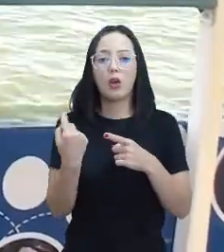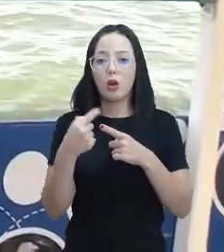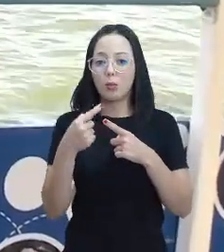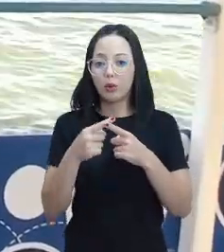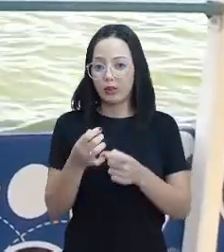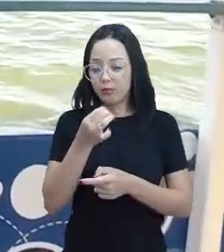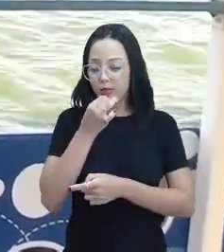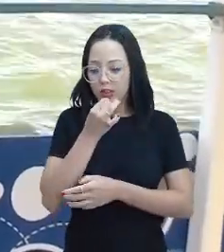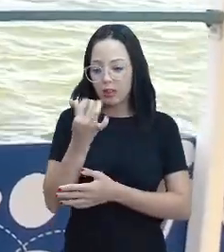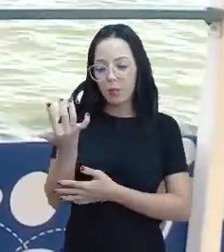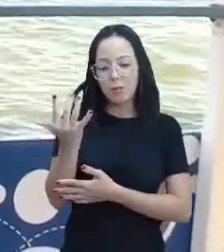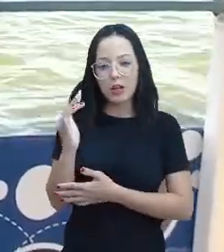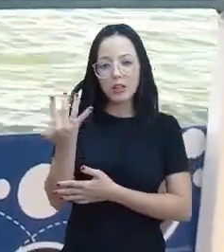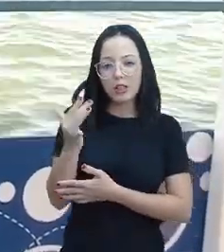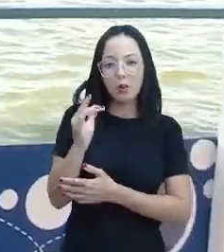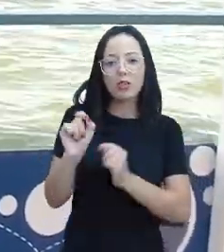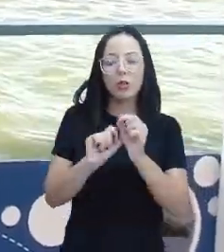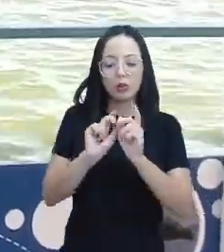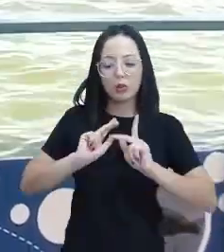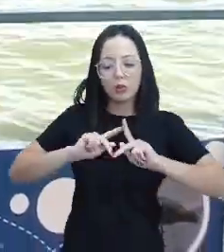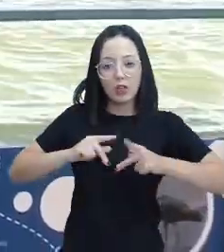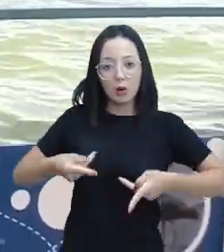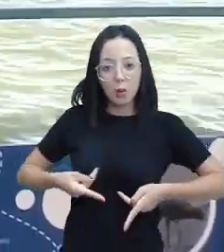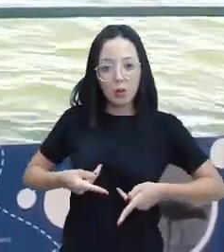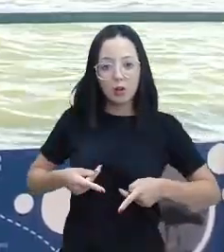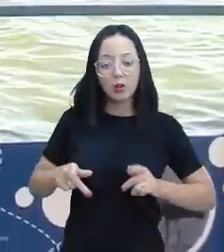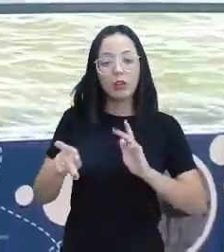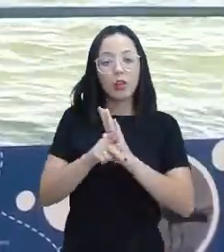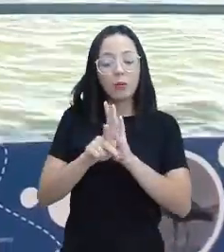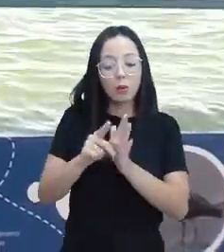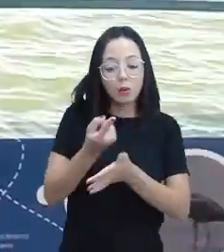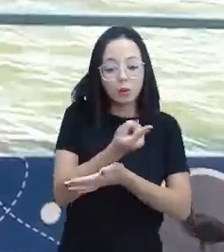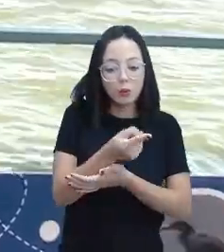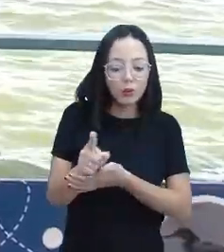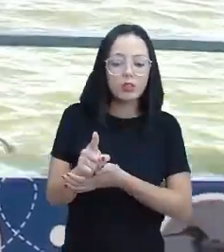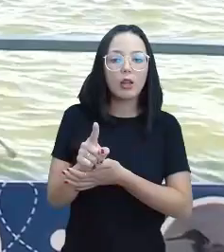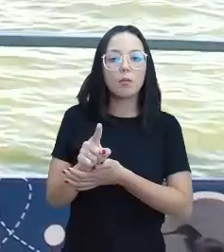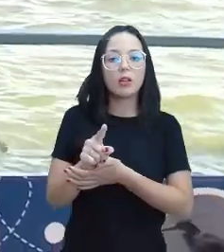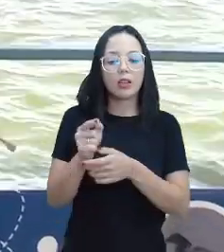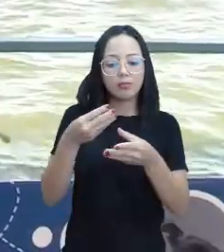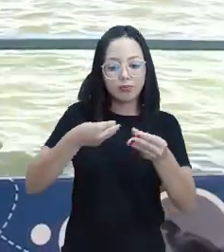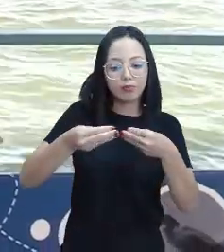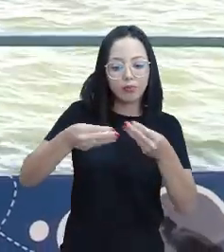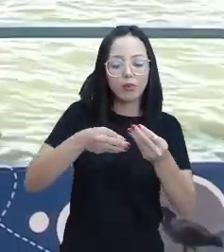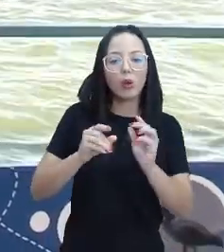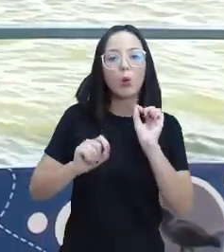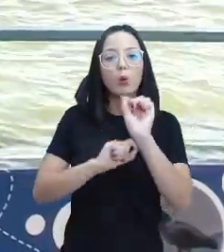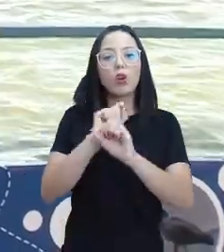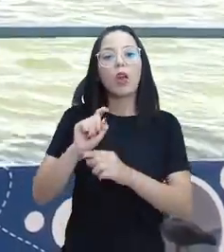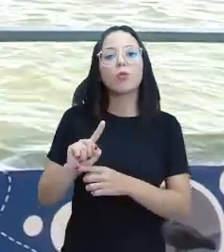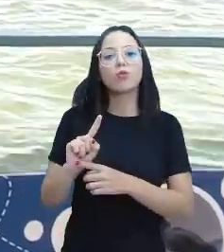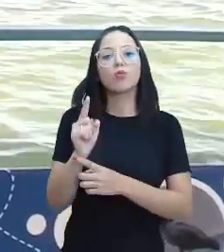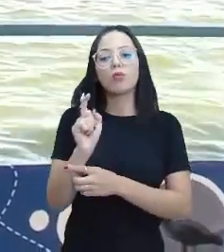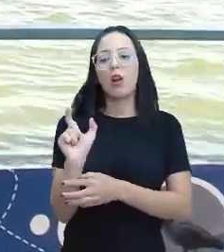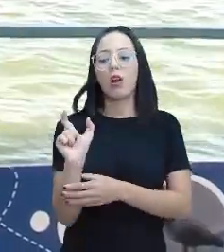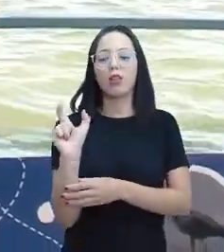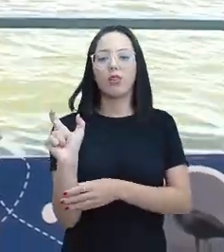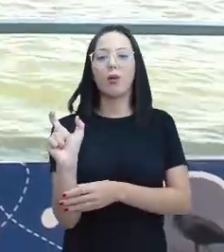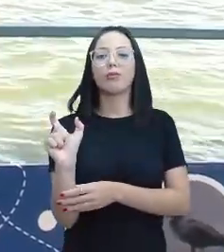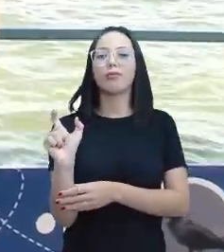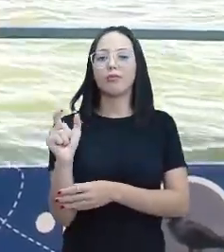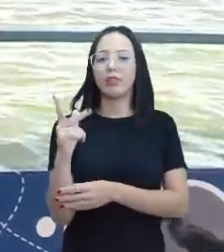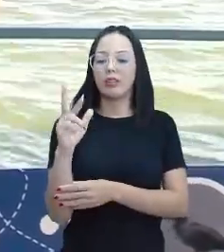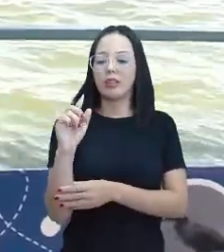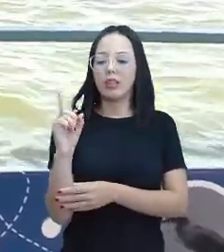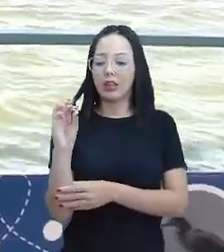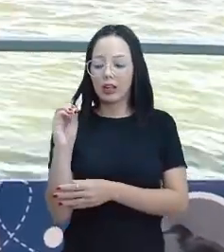a média é que o ser humano consome por semana de microplástico um cartão de crédito.